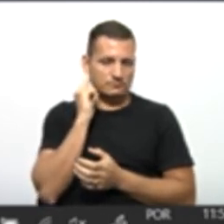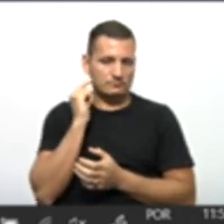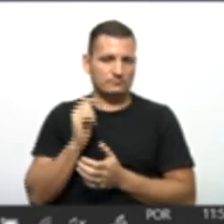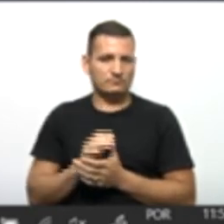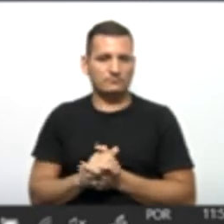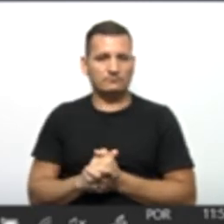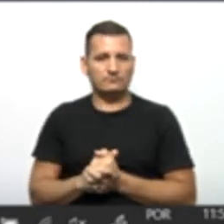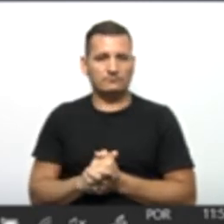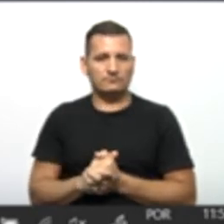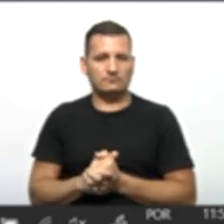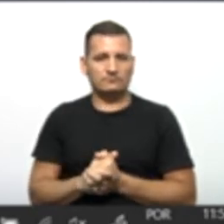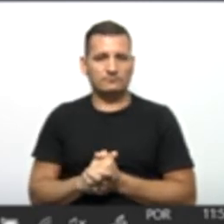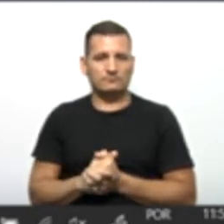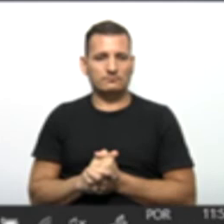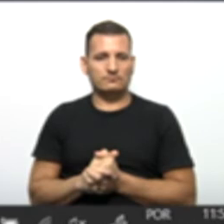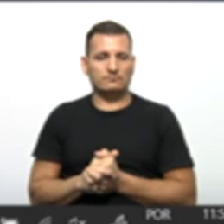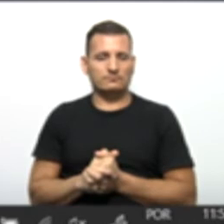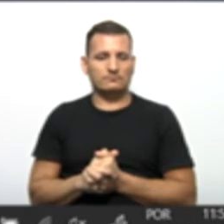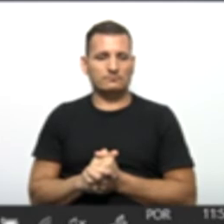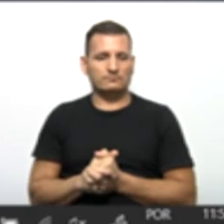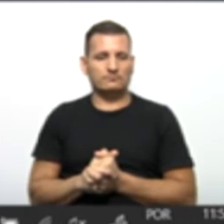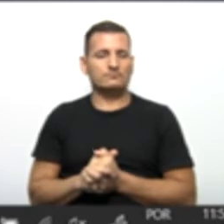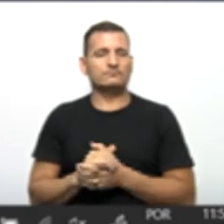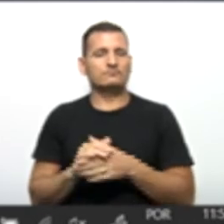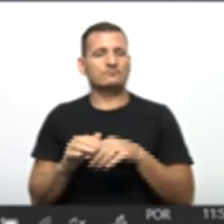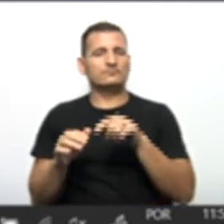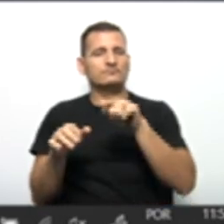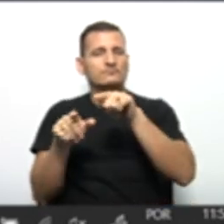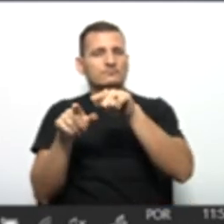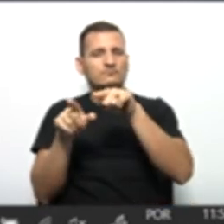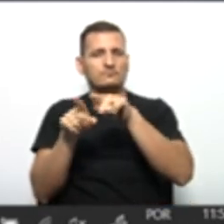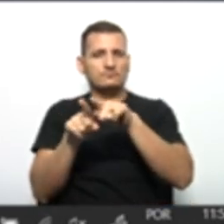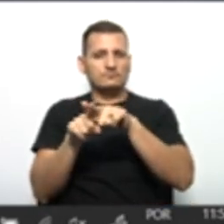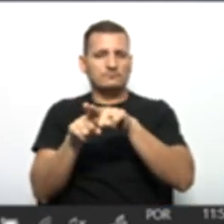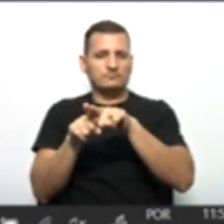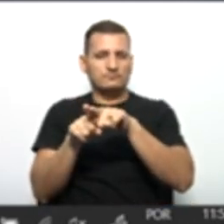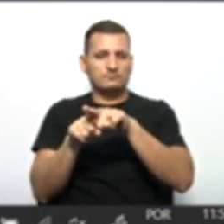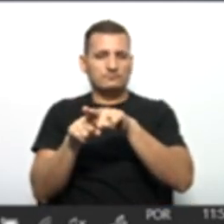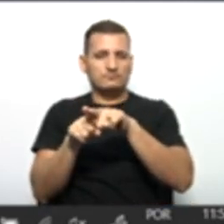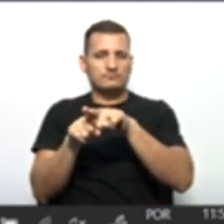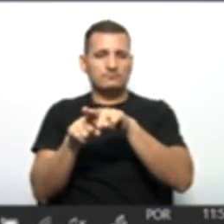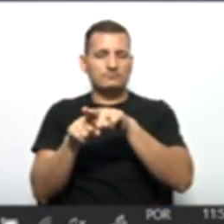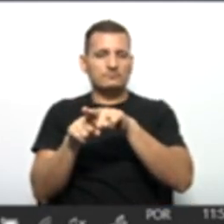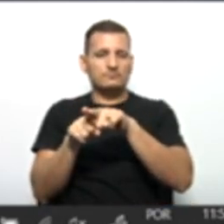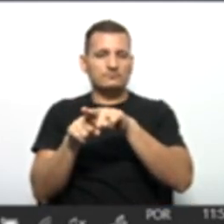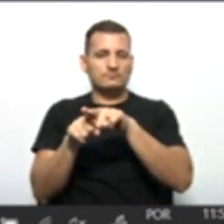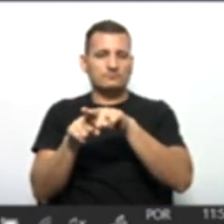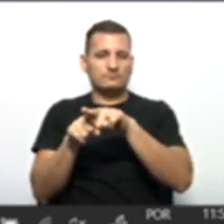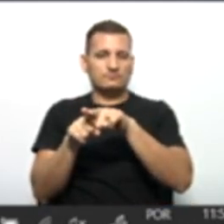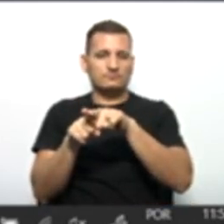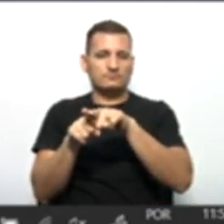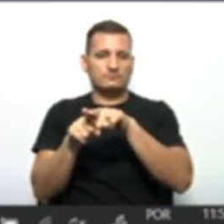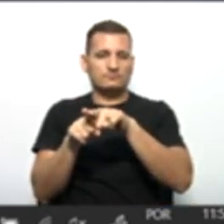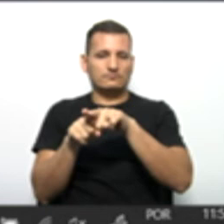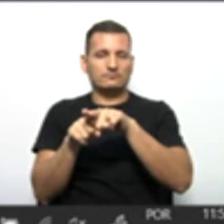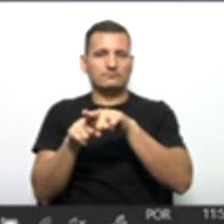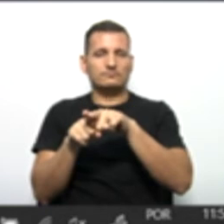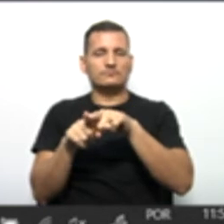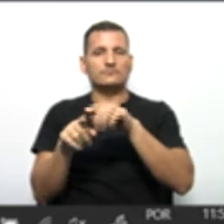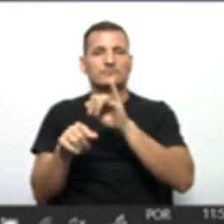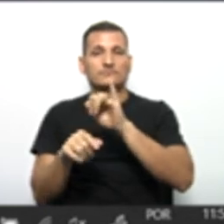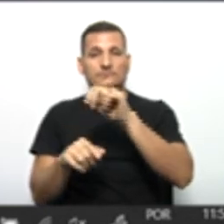aqui eu também estou dizendo estou passando um dado que ele vai ser do tipo